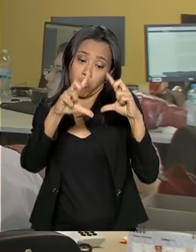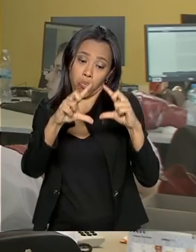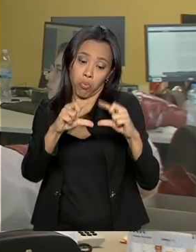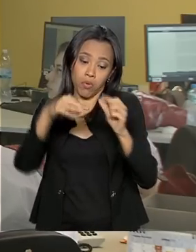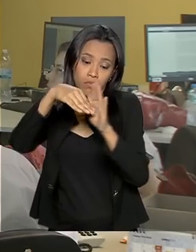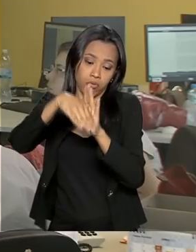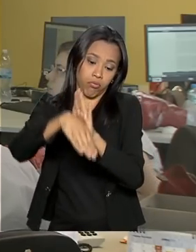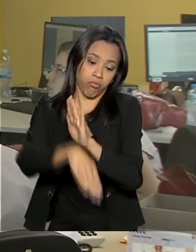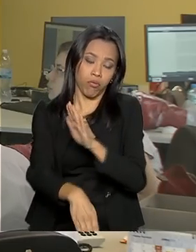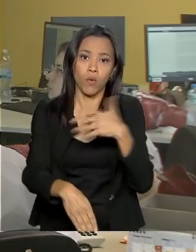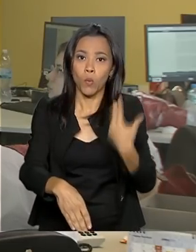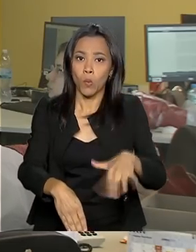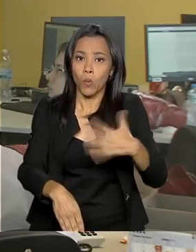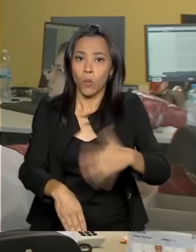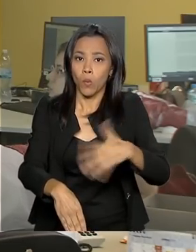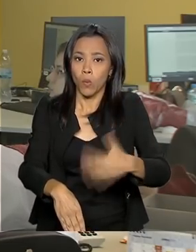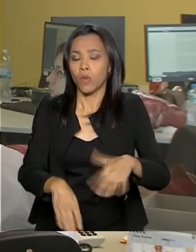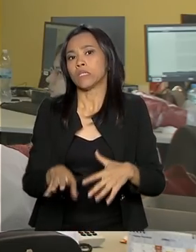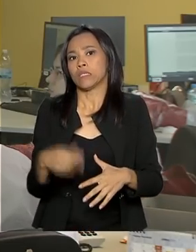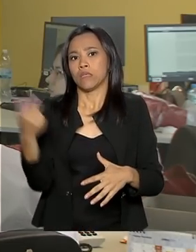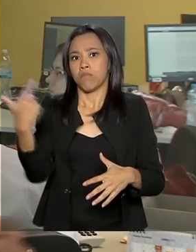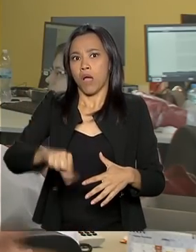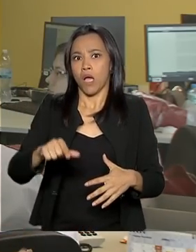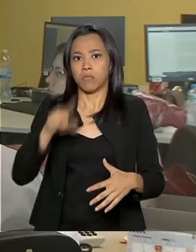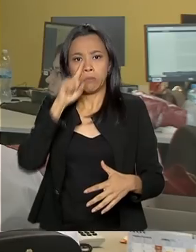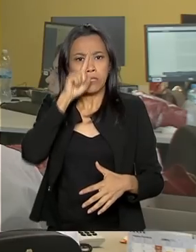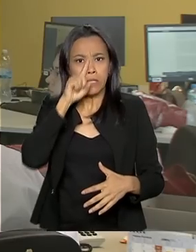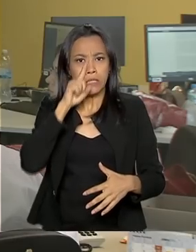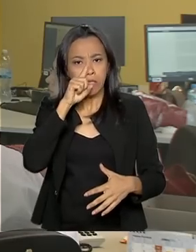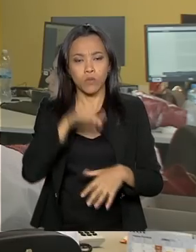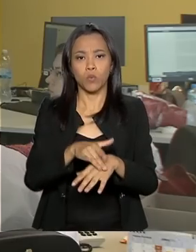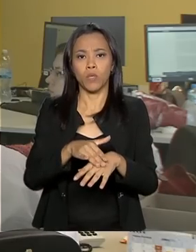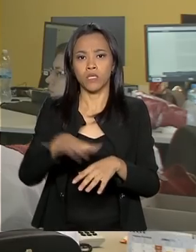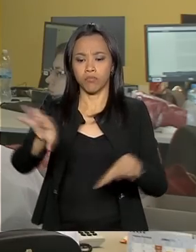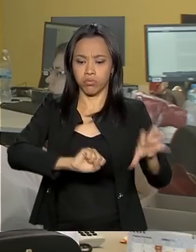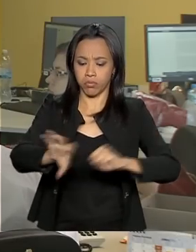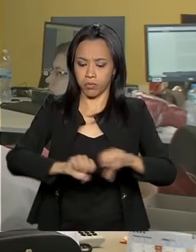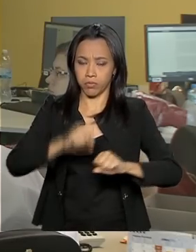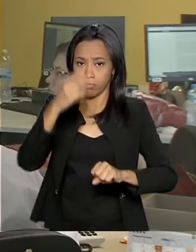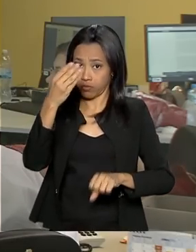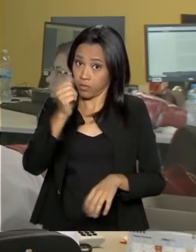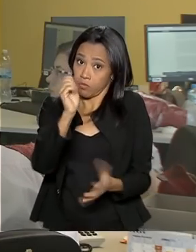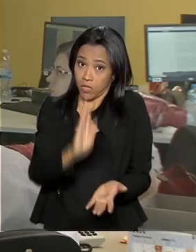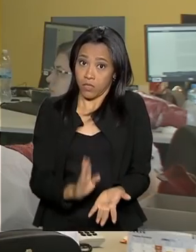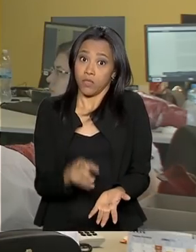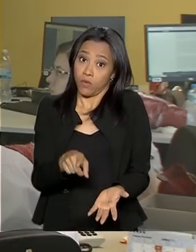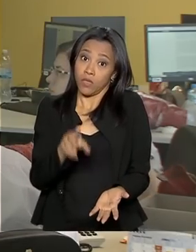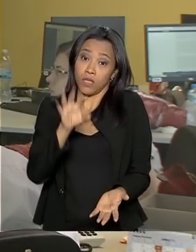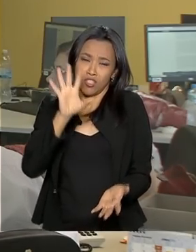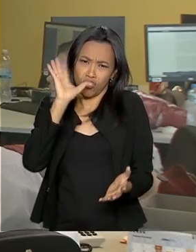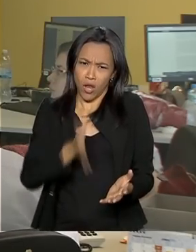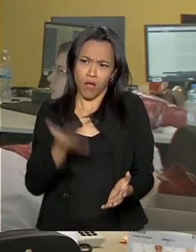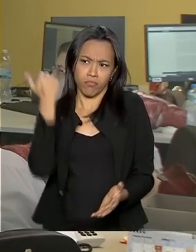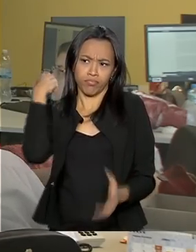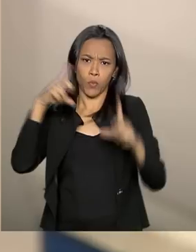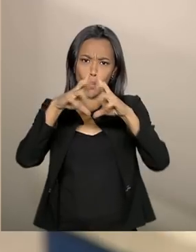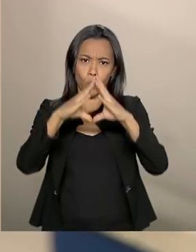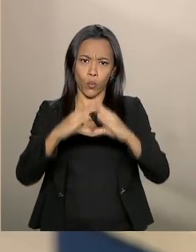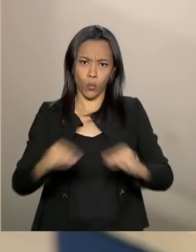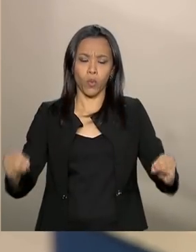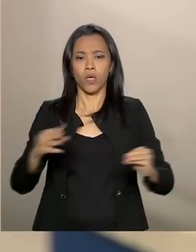vacinal, é grande o risco de reintrodução de doenças já eliminadas no país, como aconteceu com o sarampo e a poliomielite.